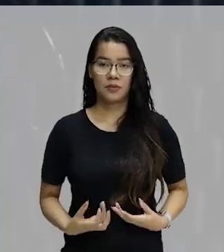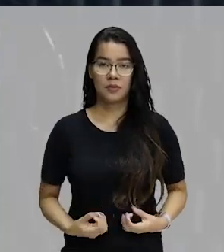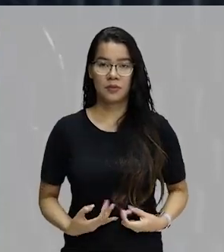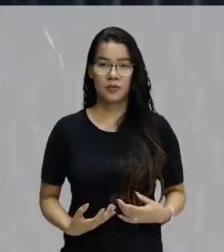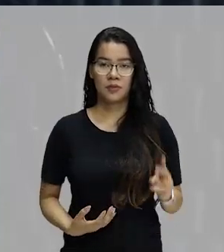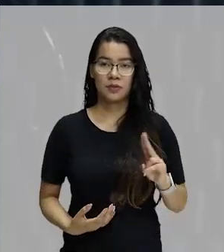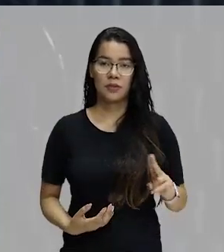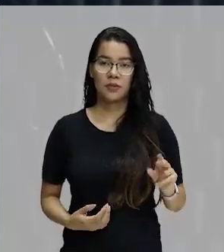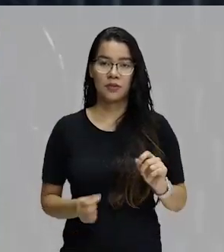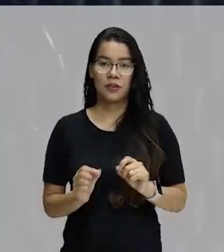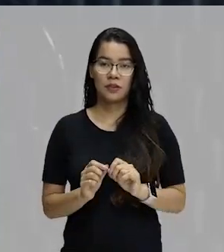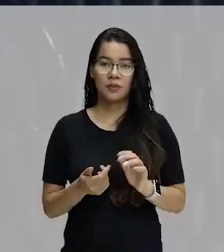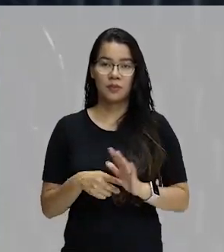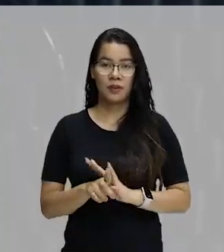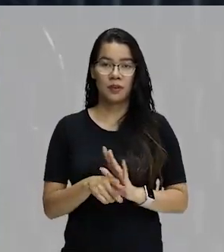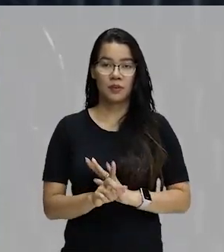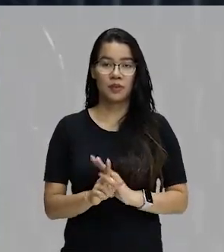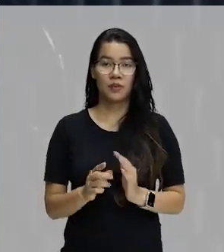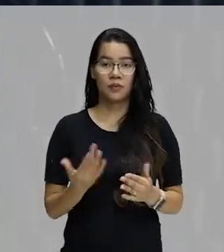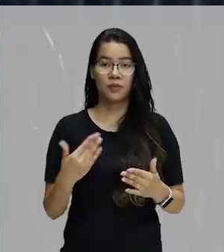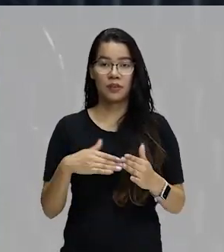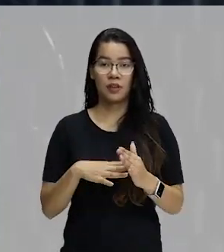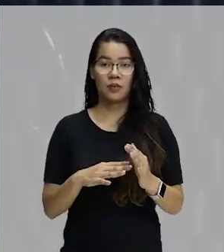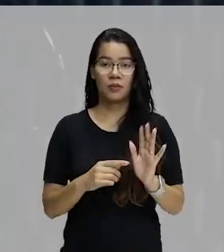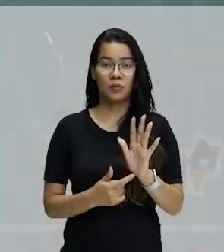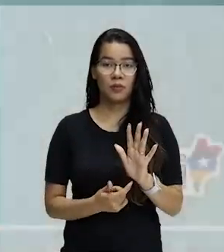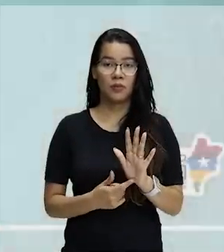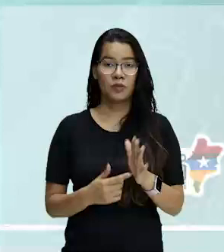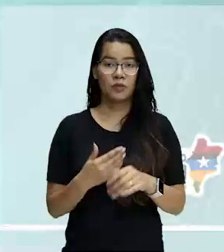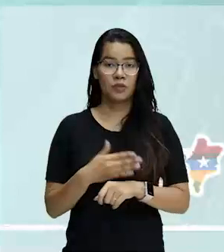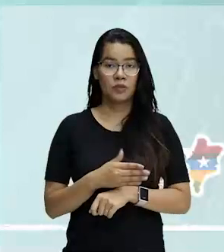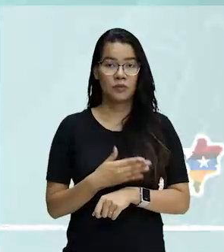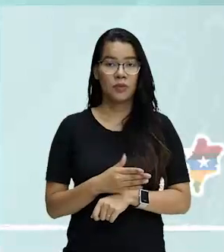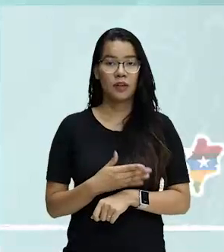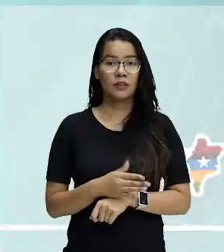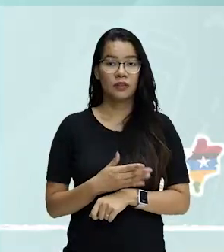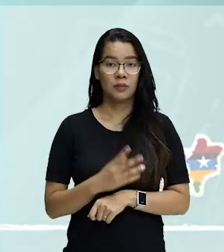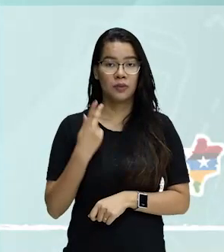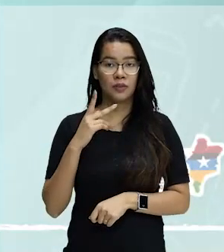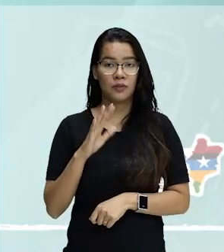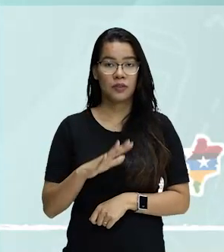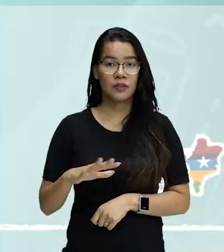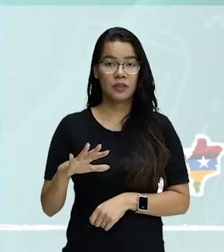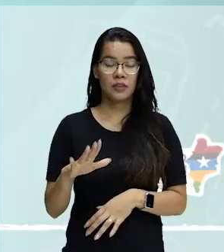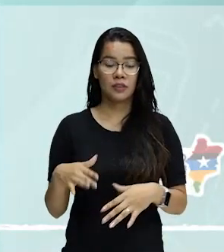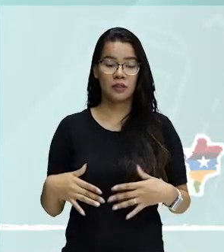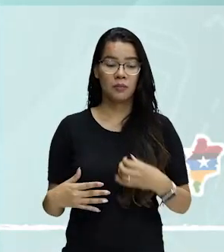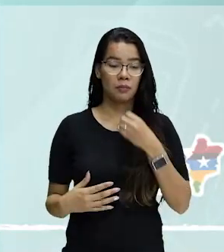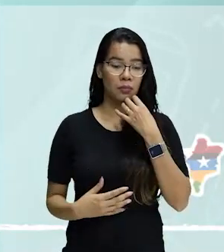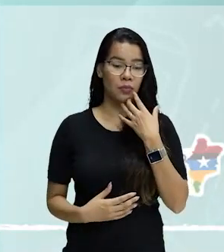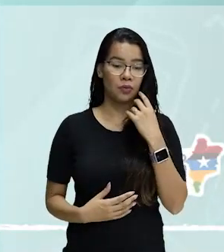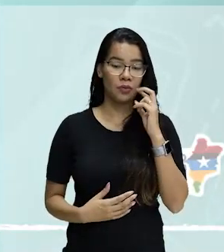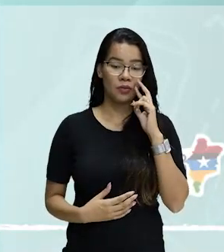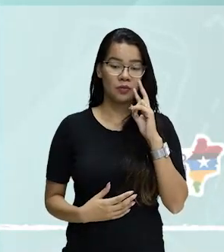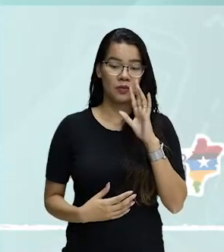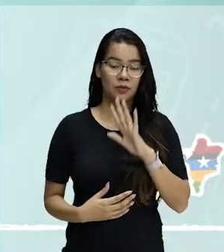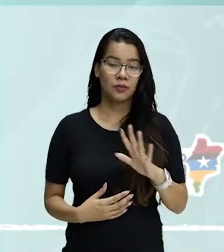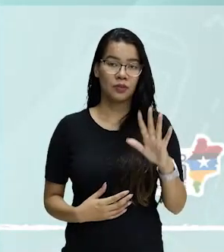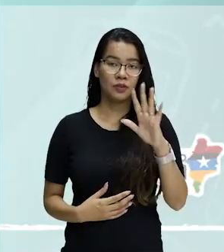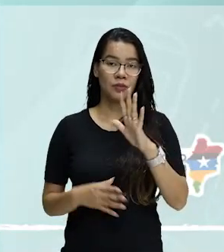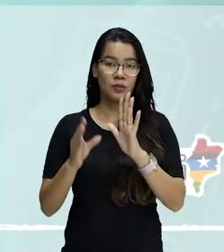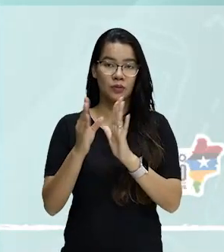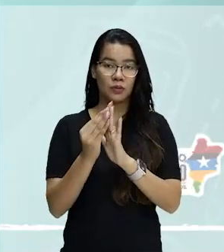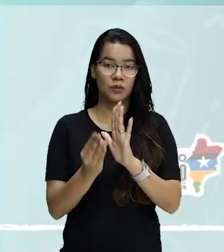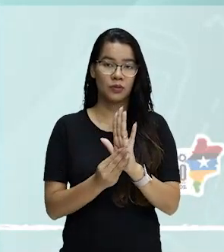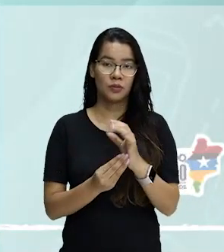mostro alguns exercícios de prática para vocês. Então, vamos lá. A nossa visão geral desse conteúdo, fazendo a nossa introdução,